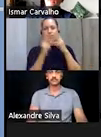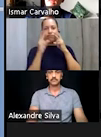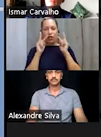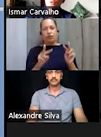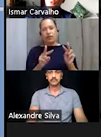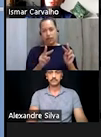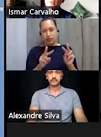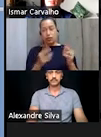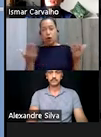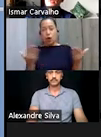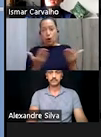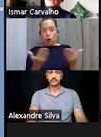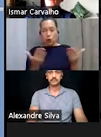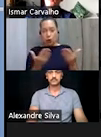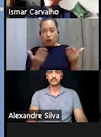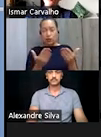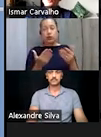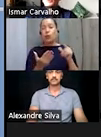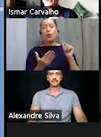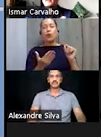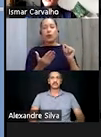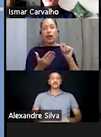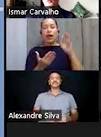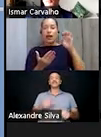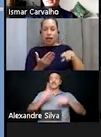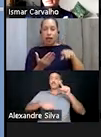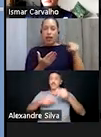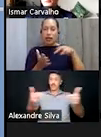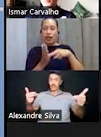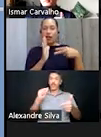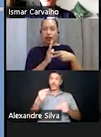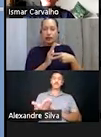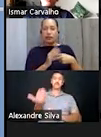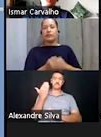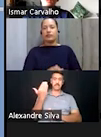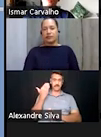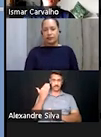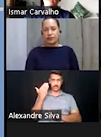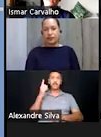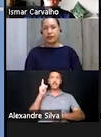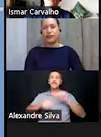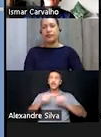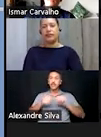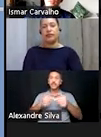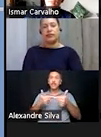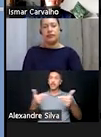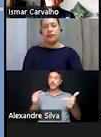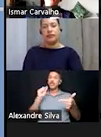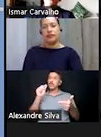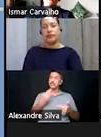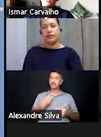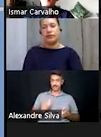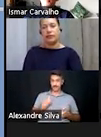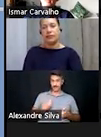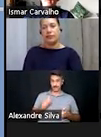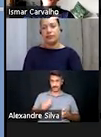no final das contas, produto daquilo que foi o passado. Produto do que é o passado da vida,